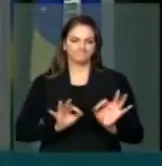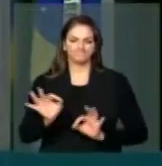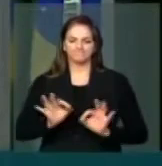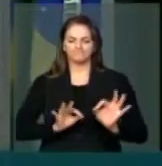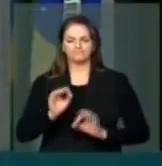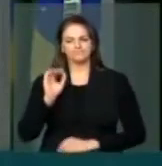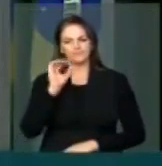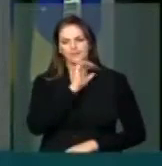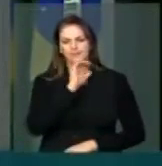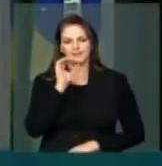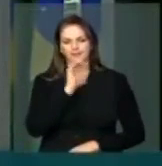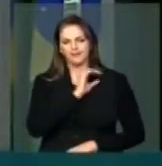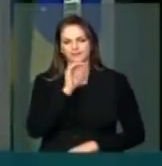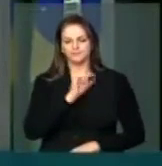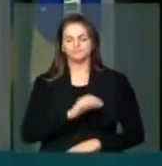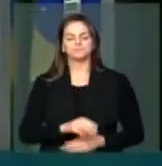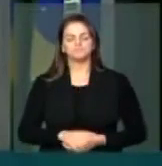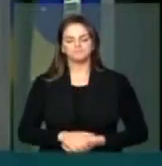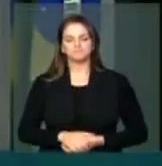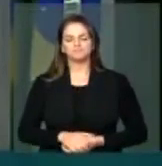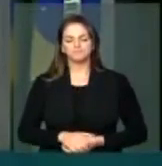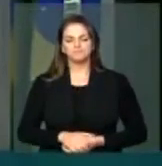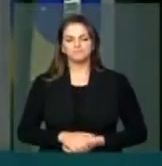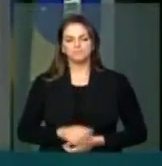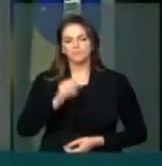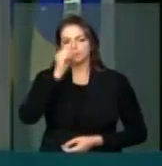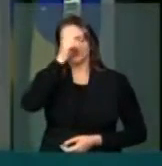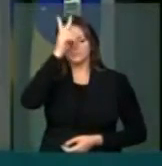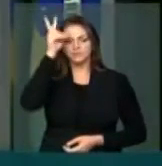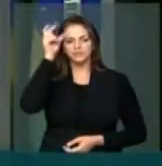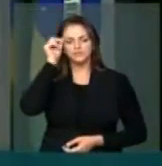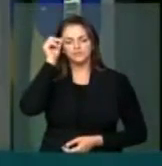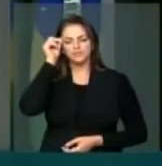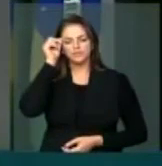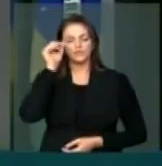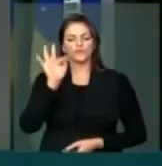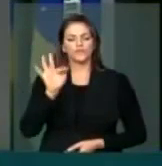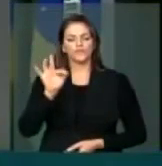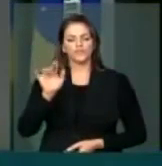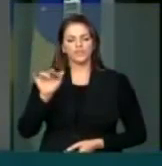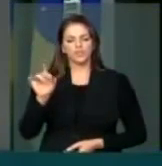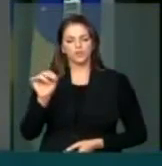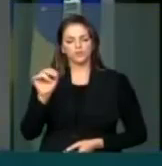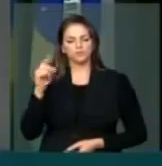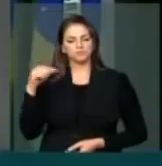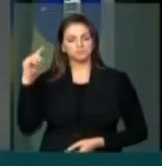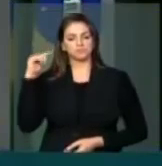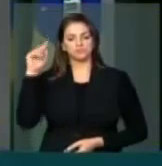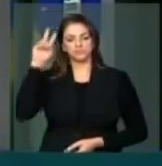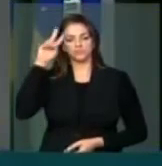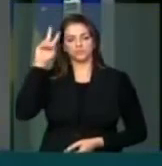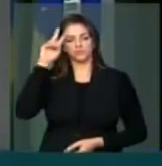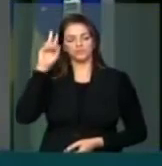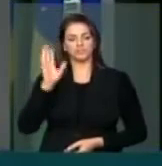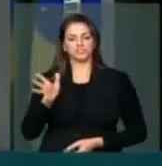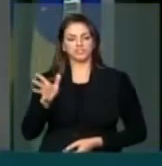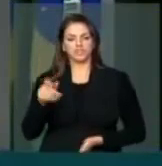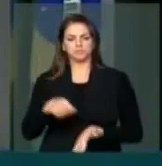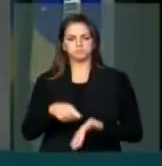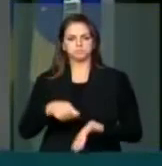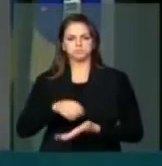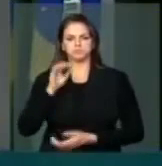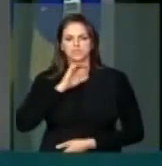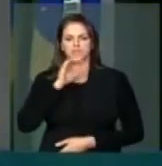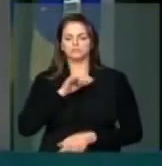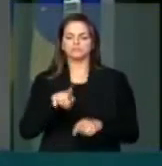que o nosso prefeito Fernando Paim, na segunda-feira passada, nos cobrou providências, o próprio vereador Gilberto